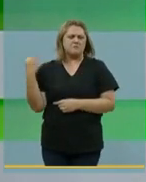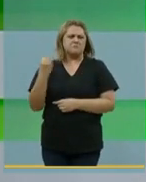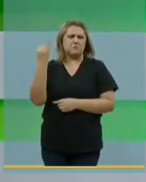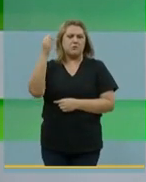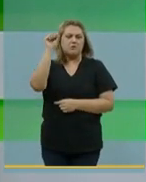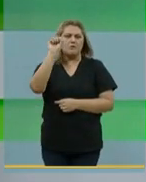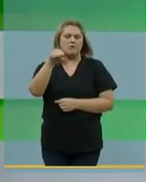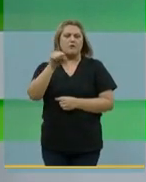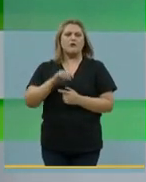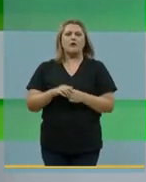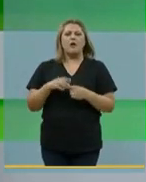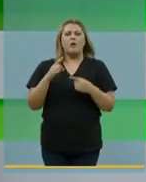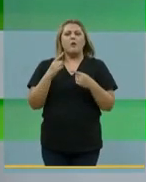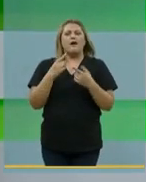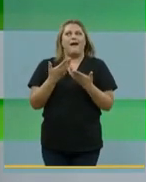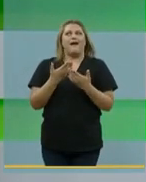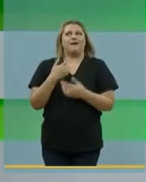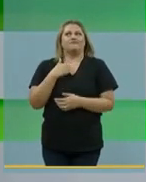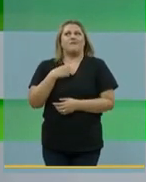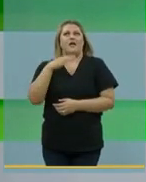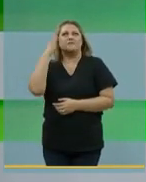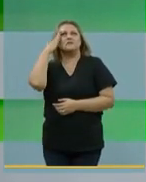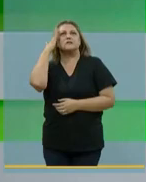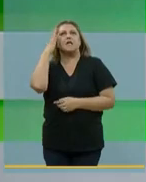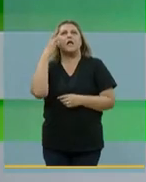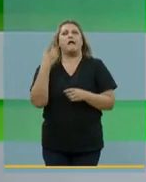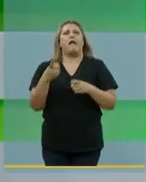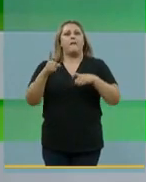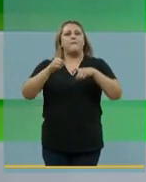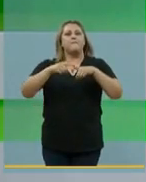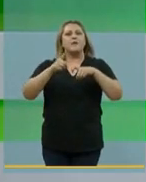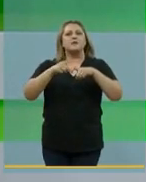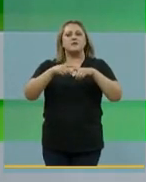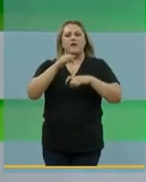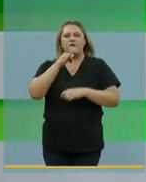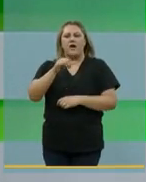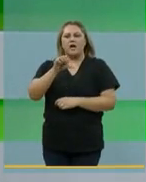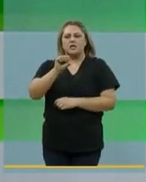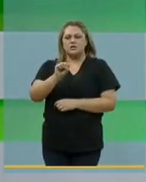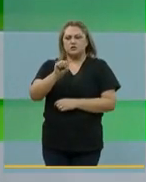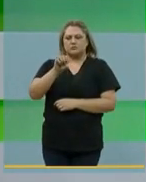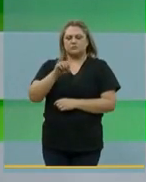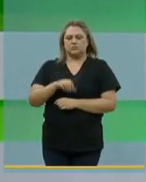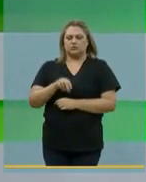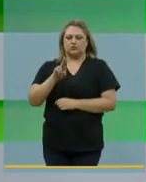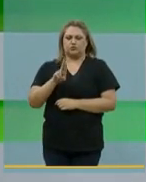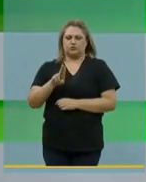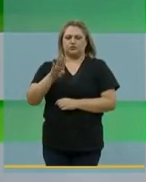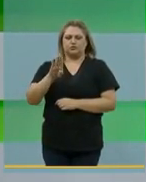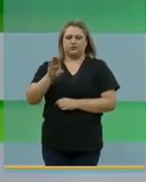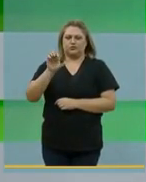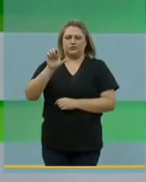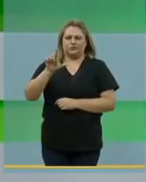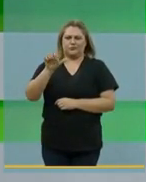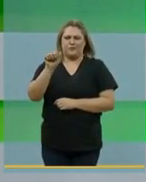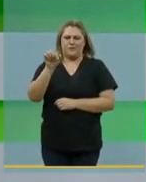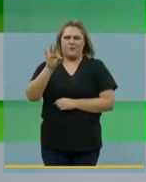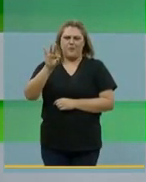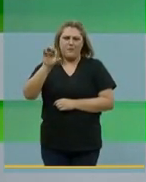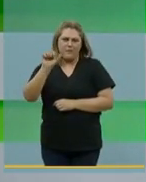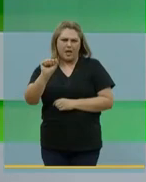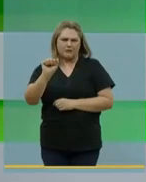há um princípio medicina que diz sua placa causa tori touré factor suprima a